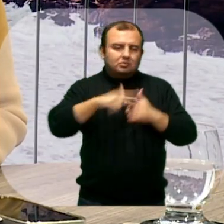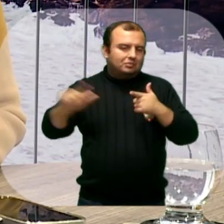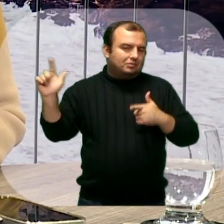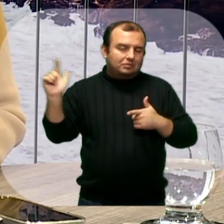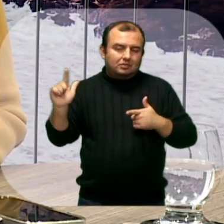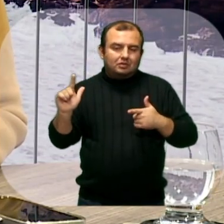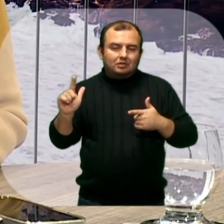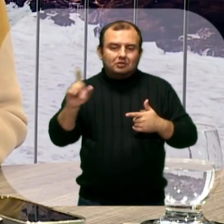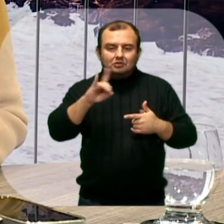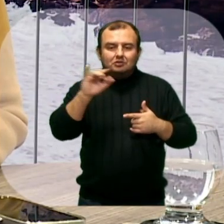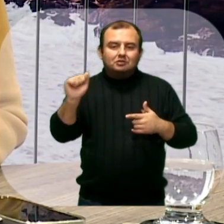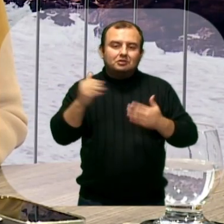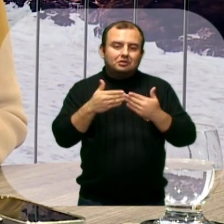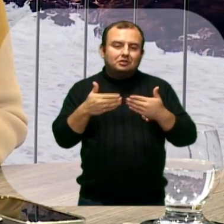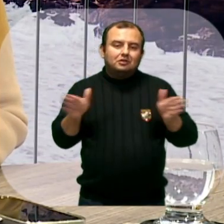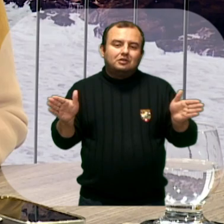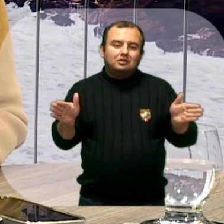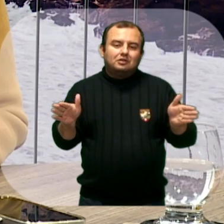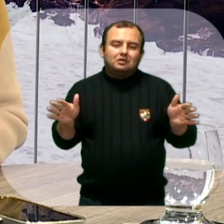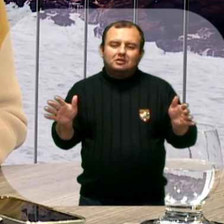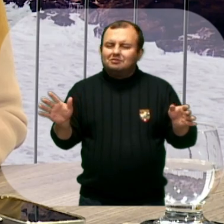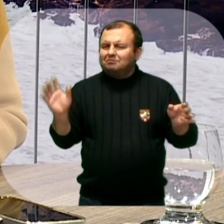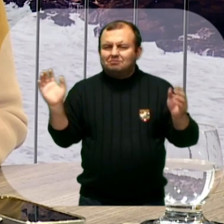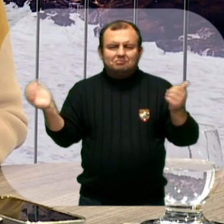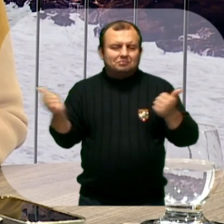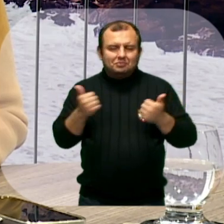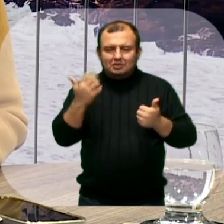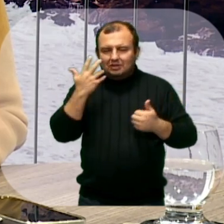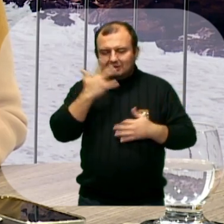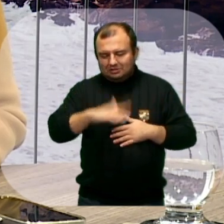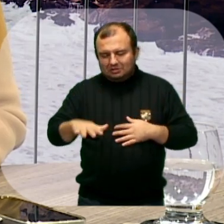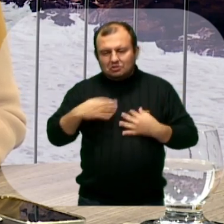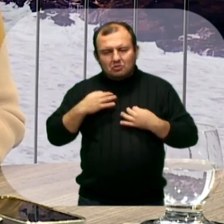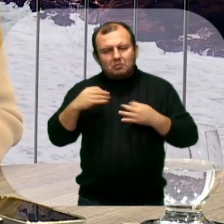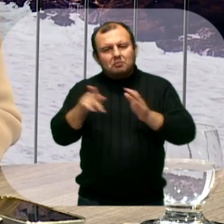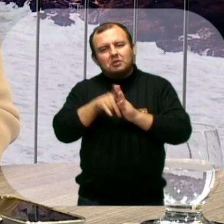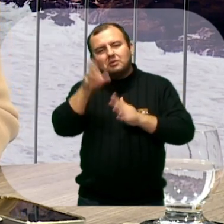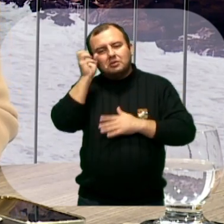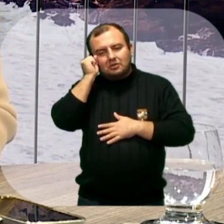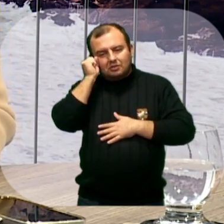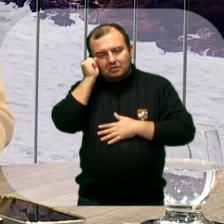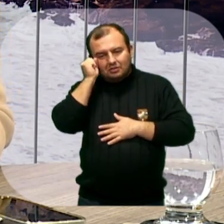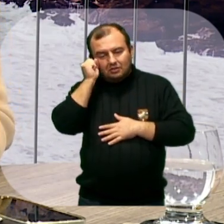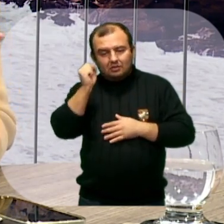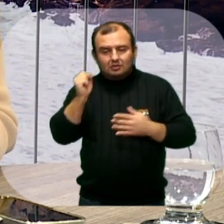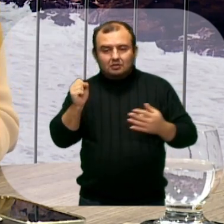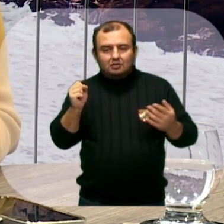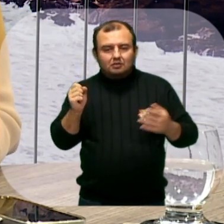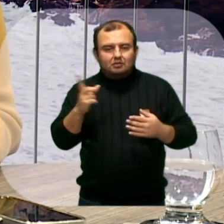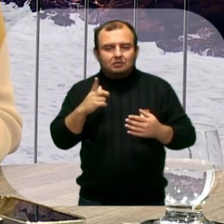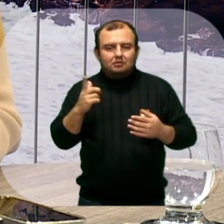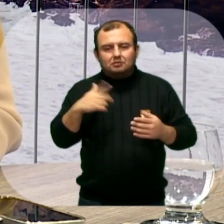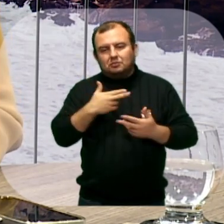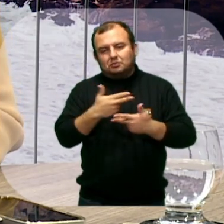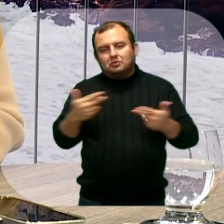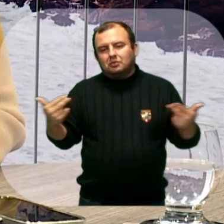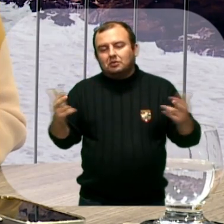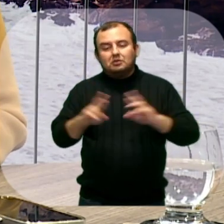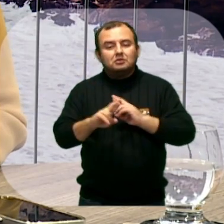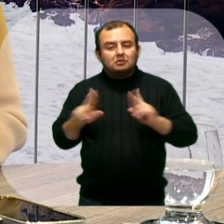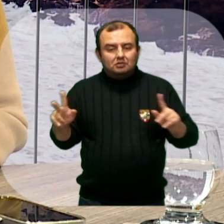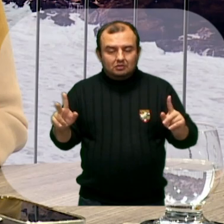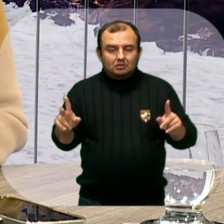nenhum. O dia que nós inauguramos isso foi um sucesso, as crianças de pijama, né? E foi uma coisa diferente para